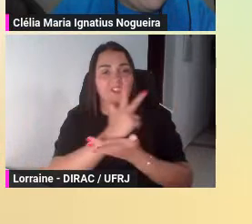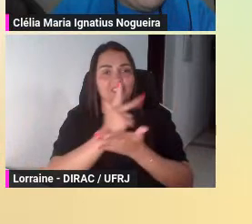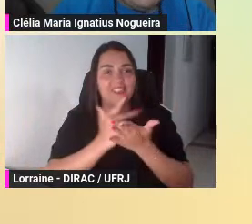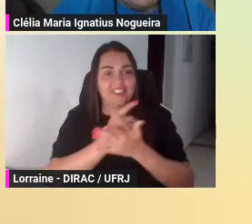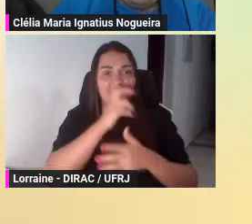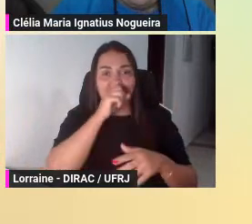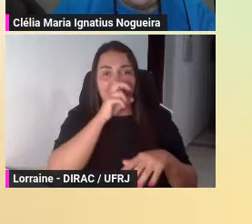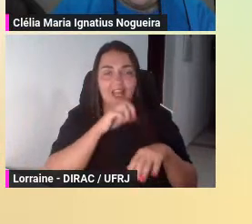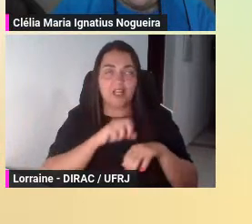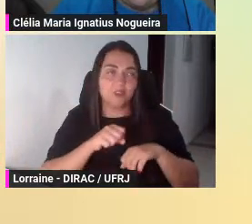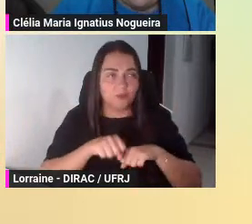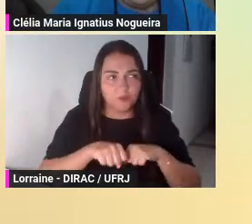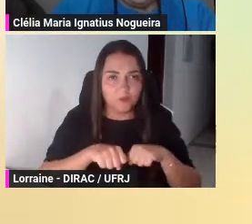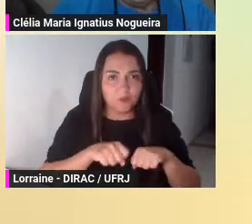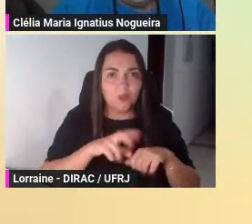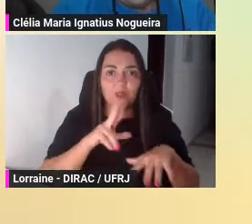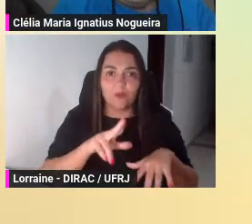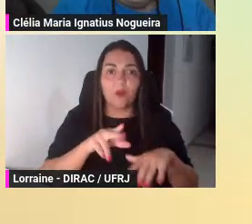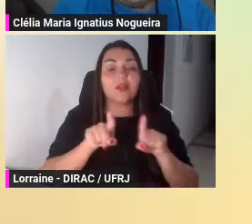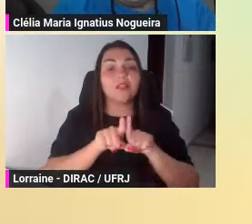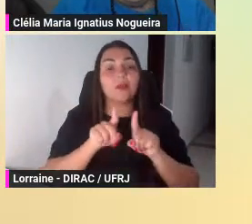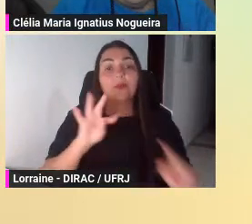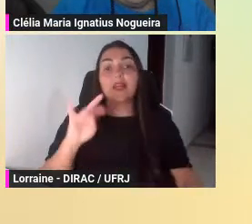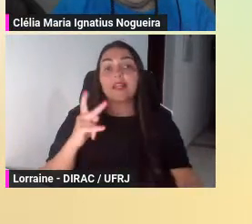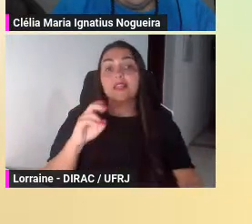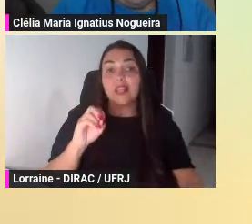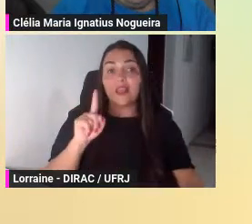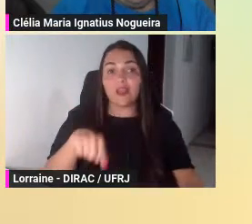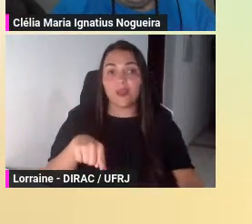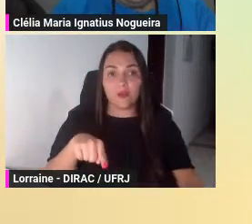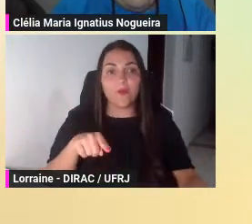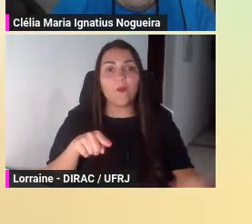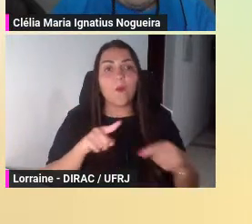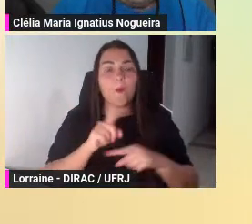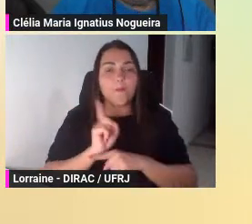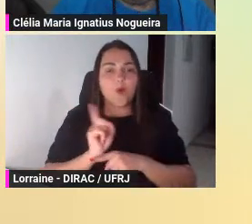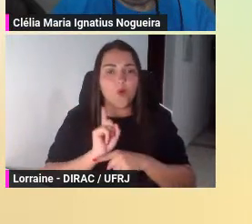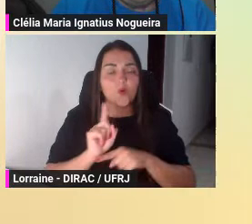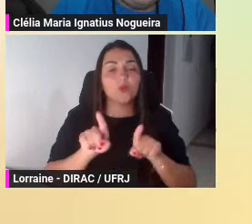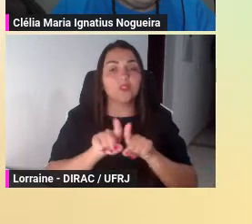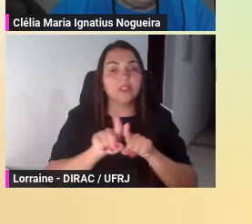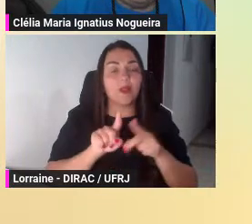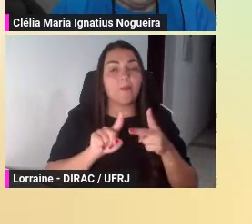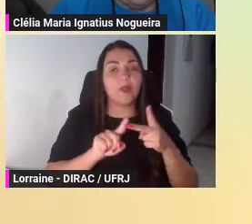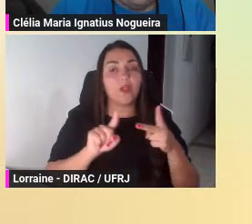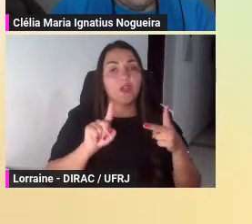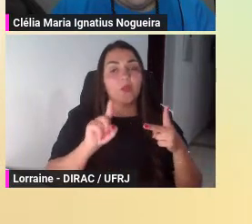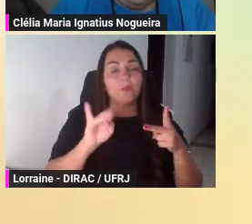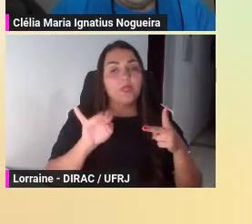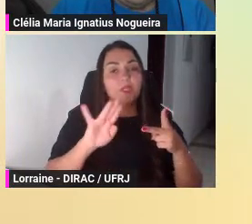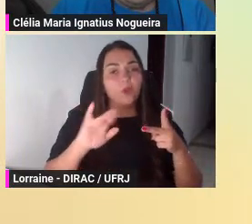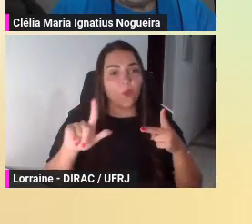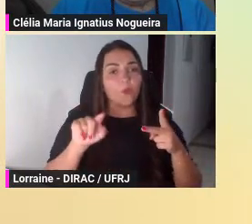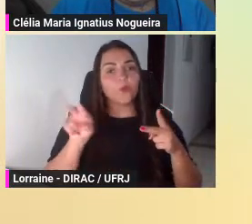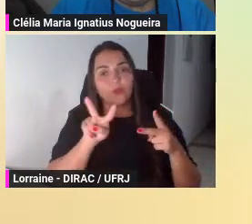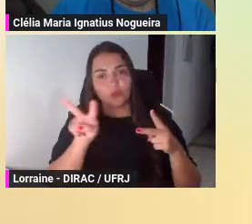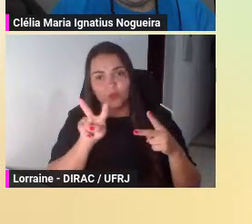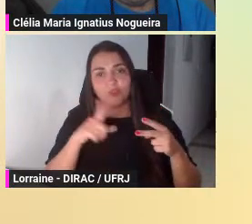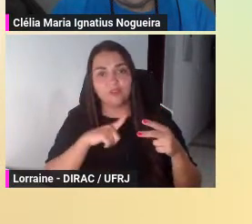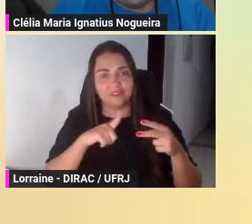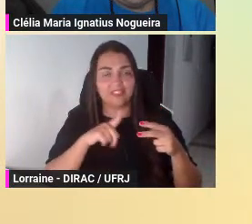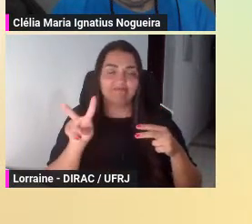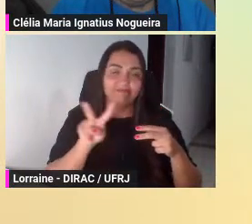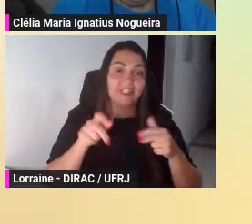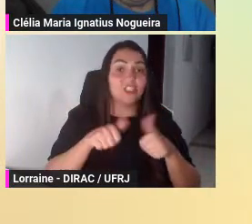a minha poodle piquititica, a Luna, essa Beagle, e o Kurt, Beagle também. Aqui onde o Kurt está, é